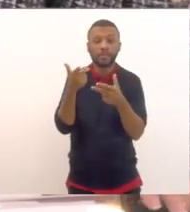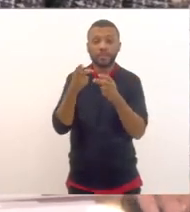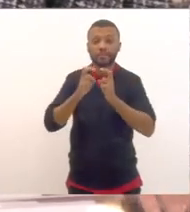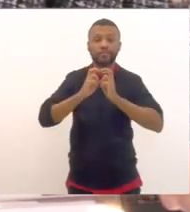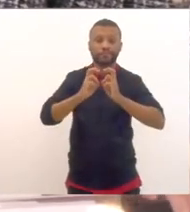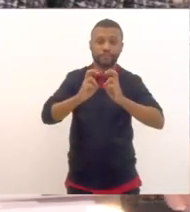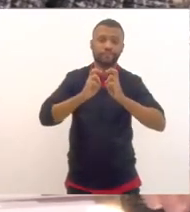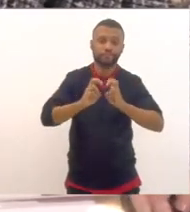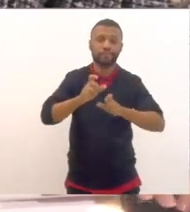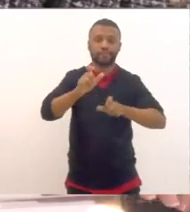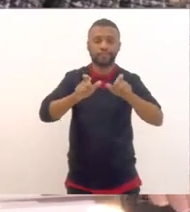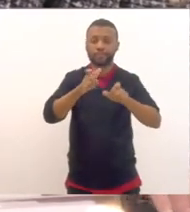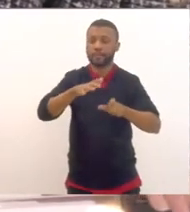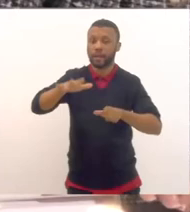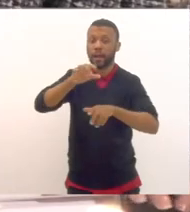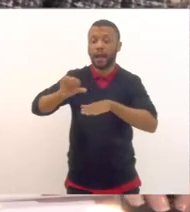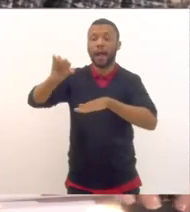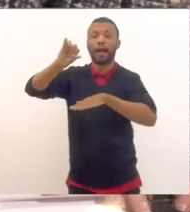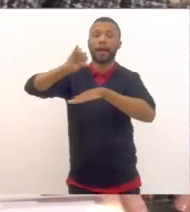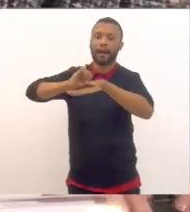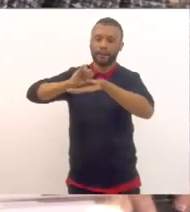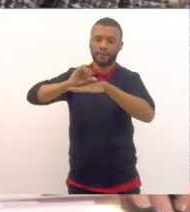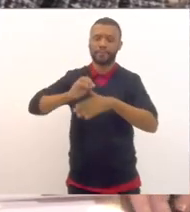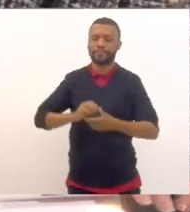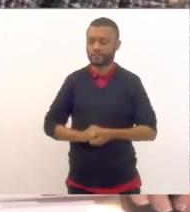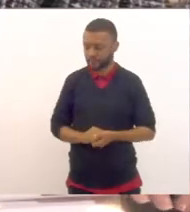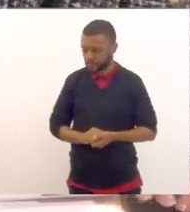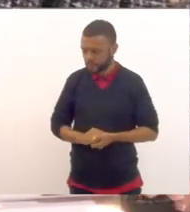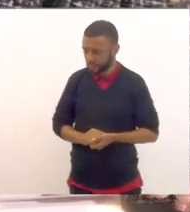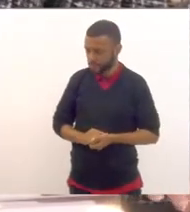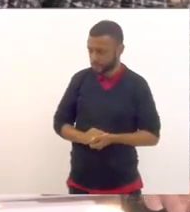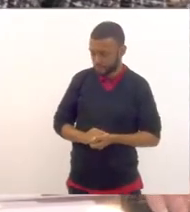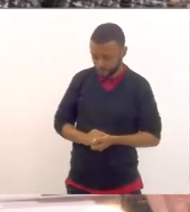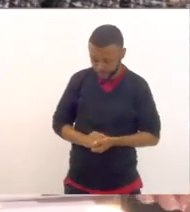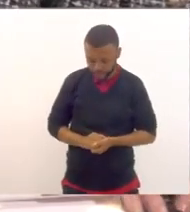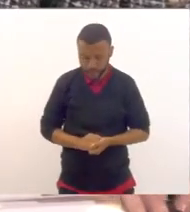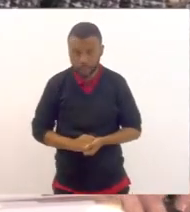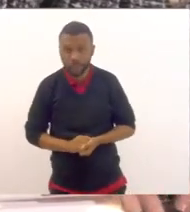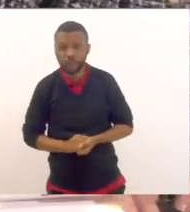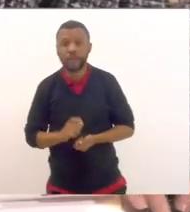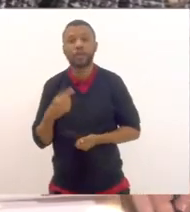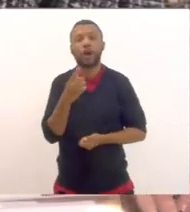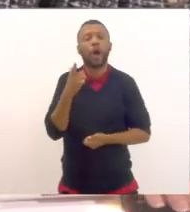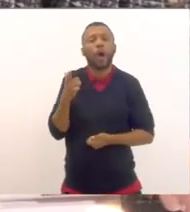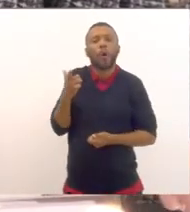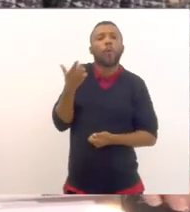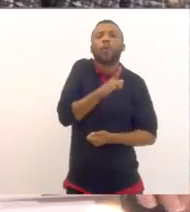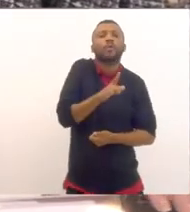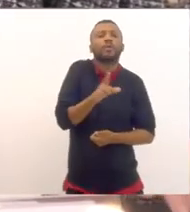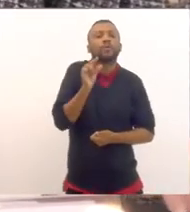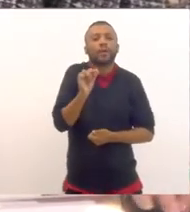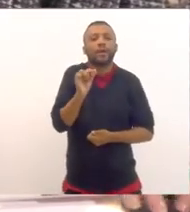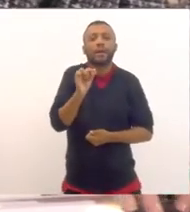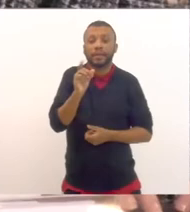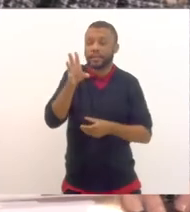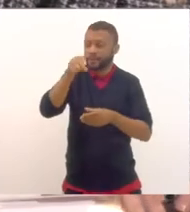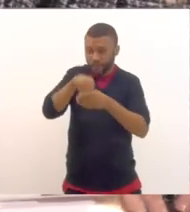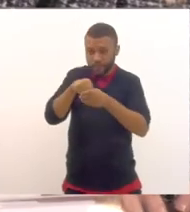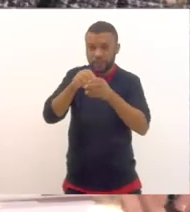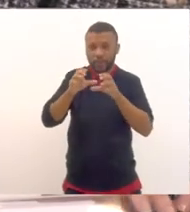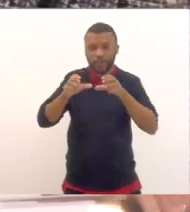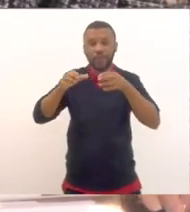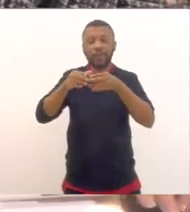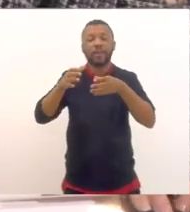passageiros na Região Metropolitana e nós conseguimos na comissão de